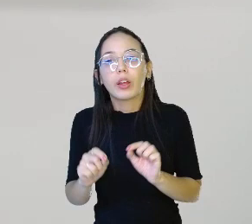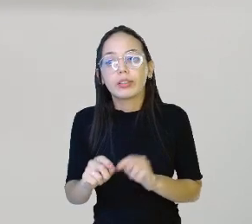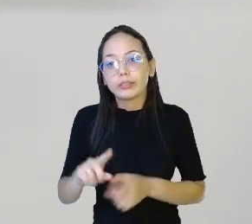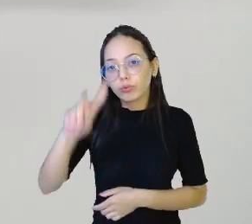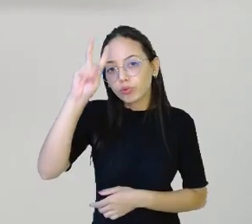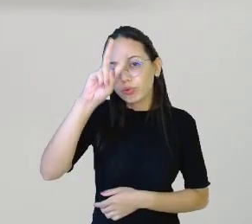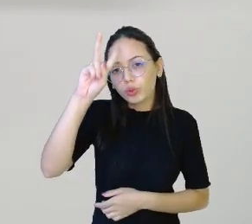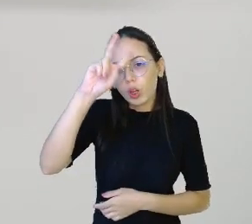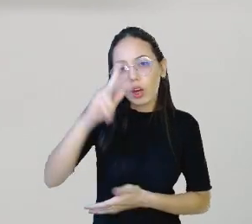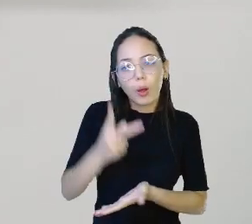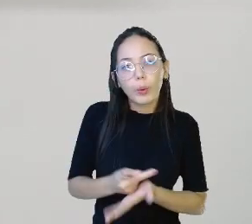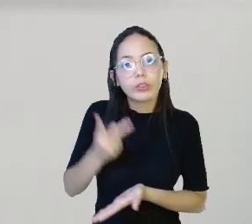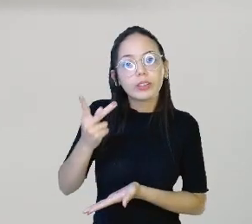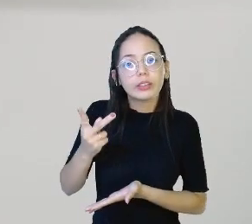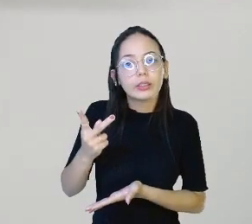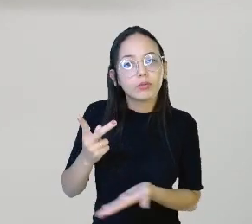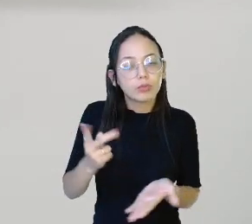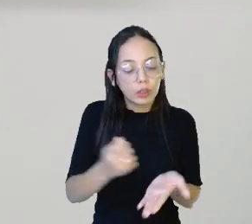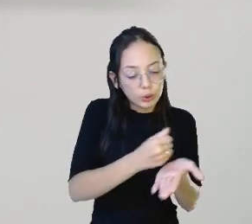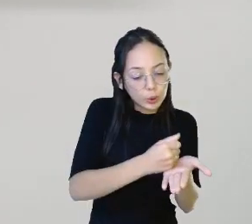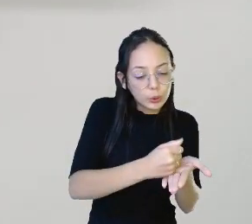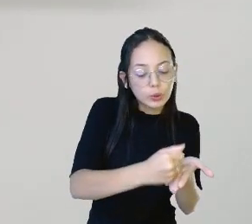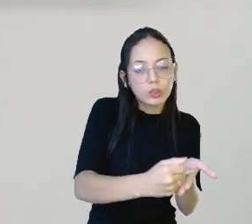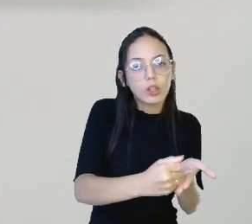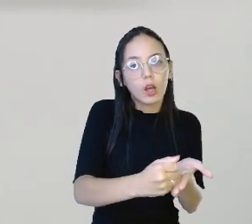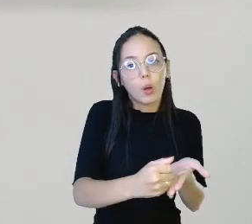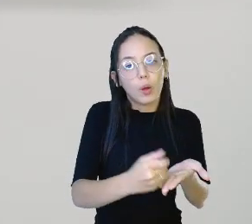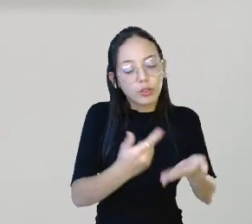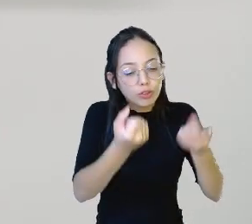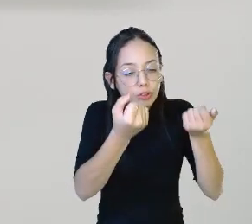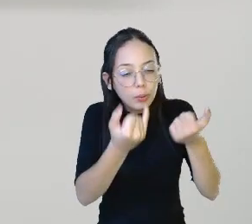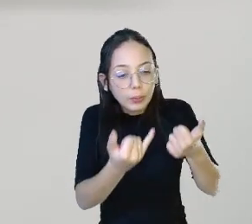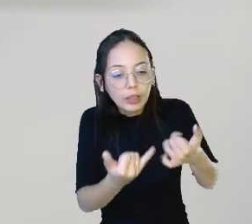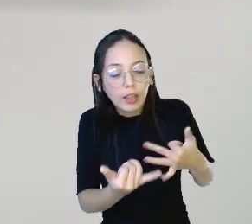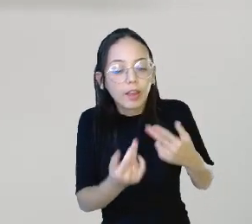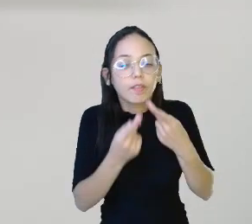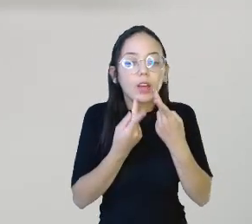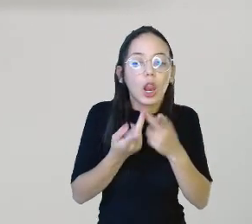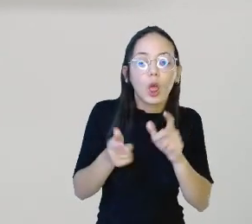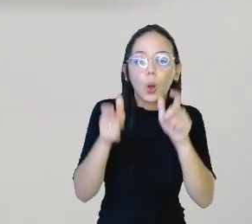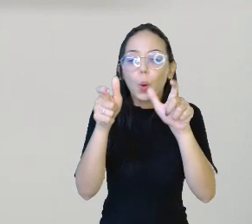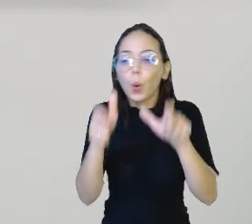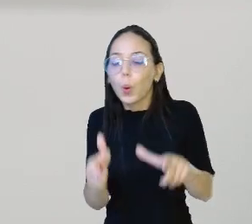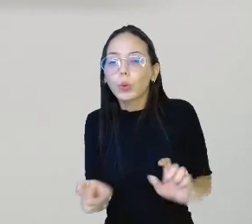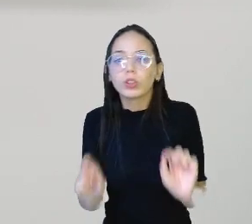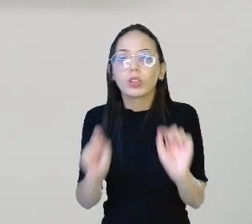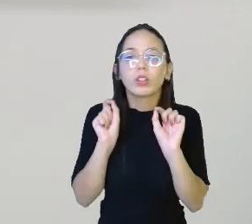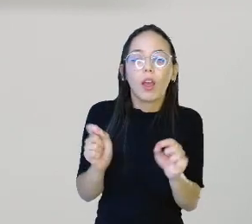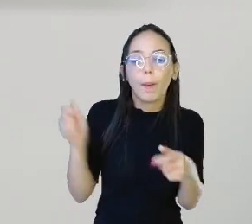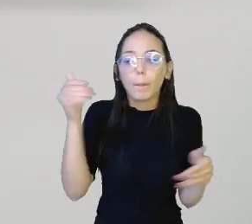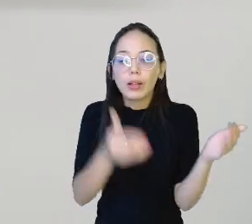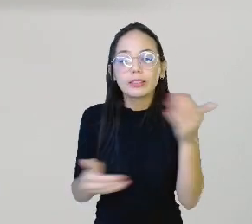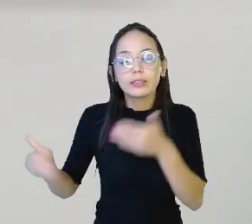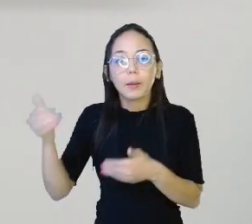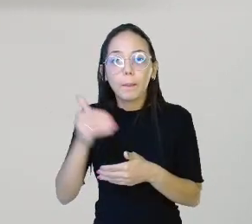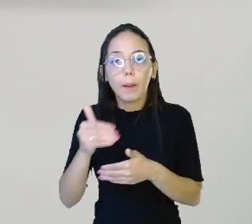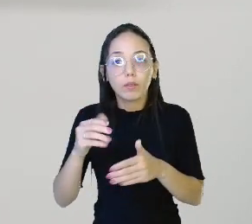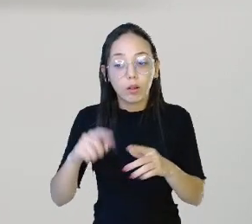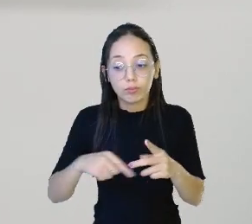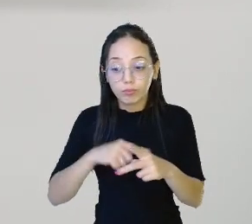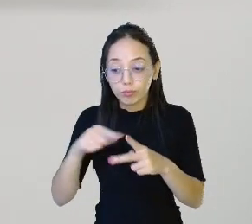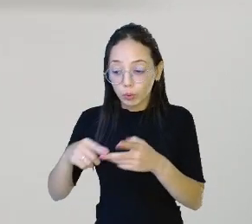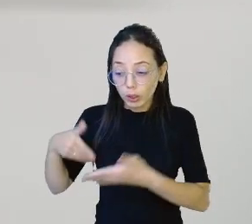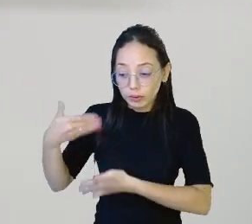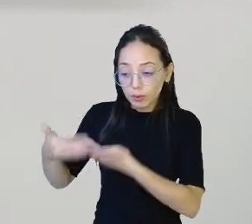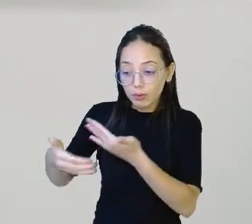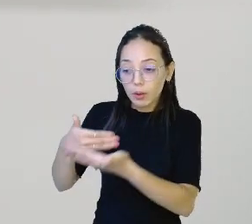história acontecendo. Lá na introdução, eu te ambientei, eu disse onde era, quem participava. E no desenvolvimento, sim,